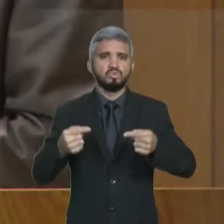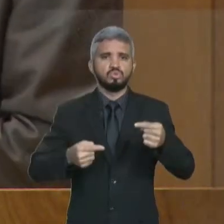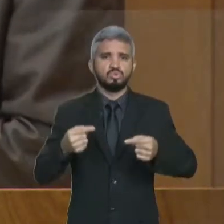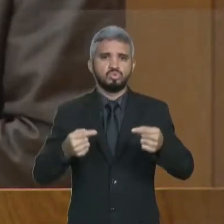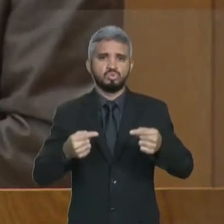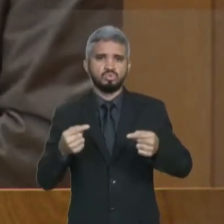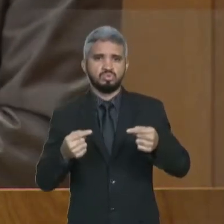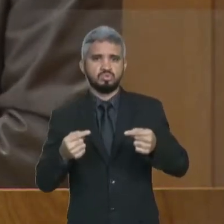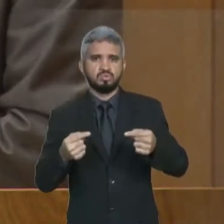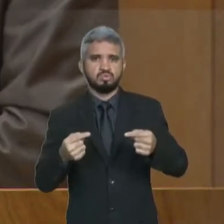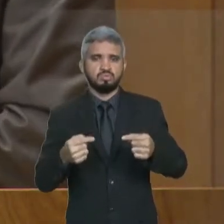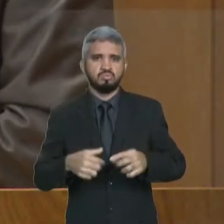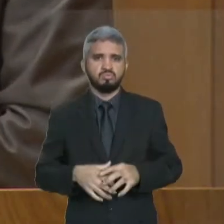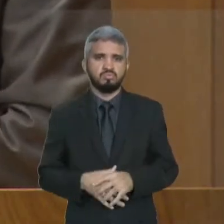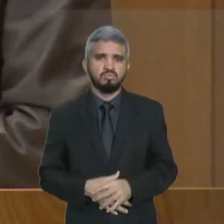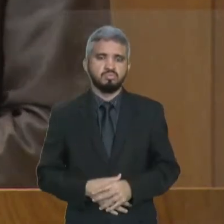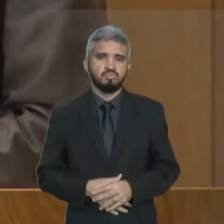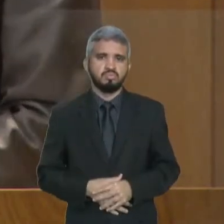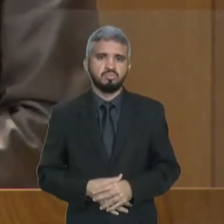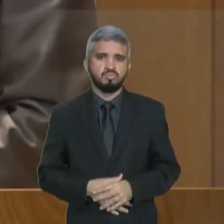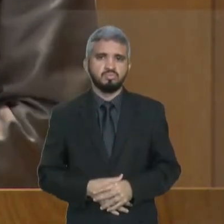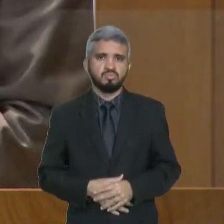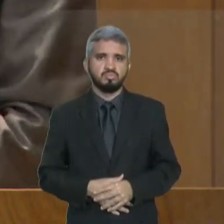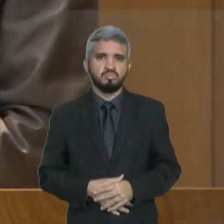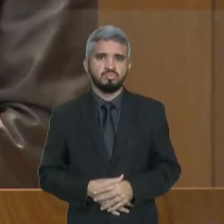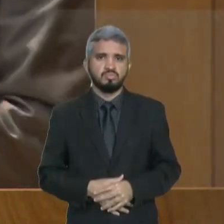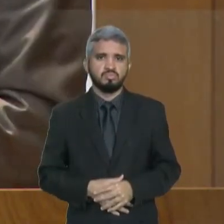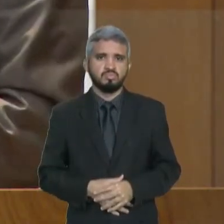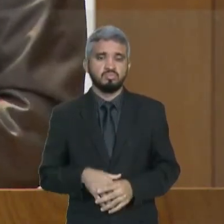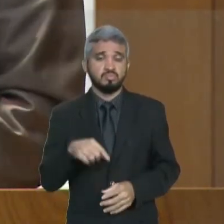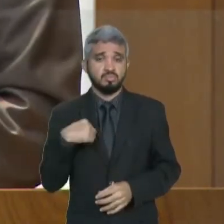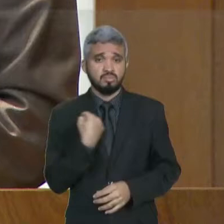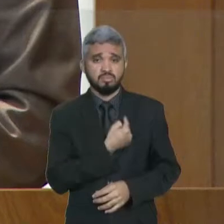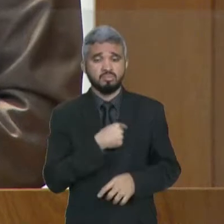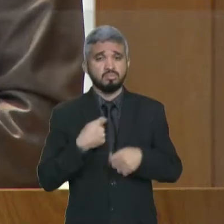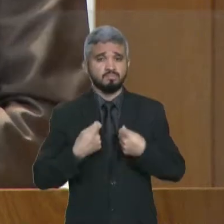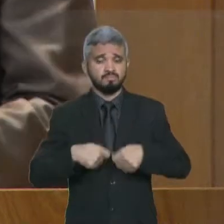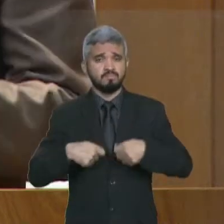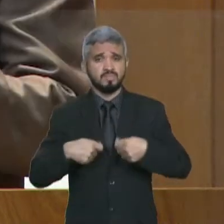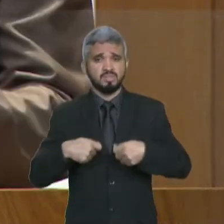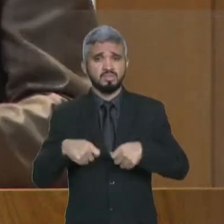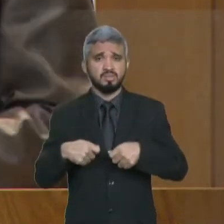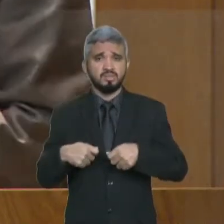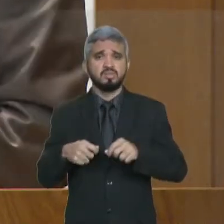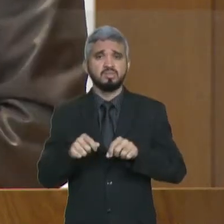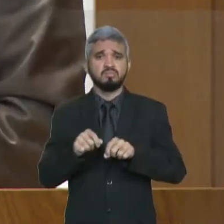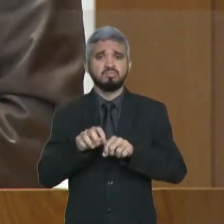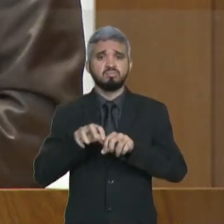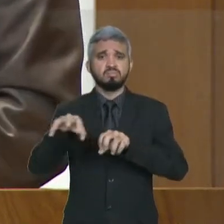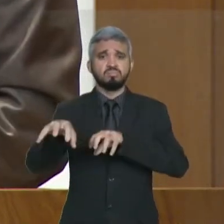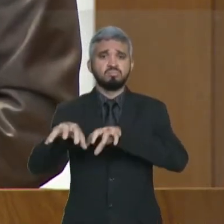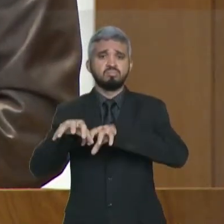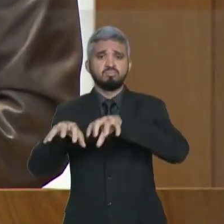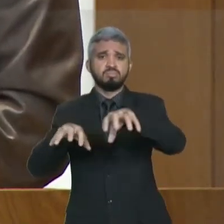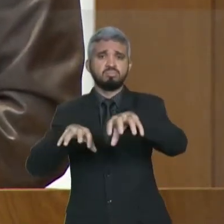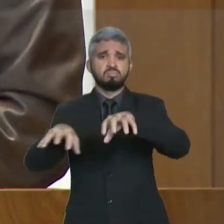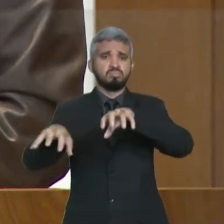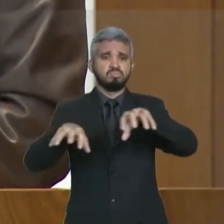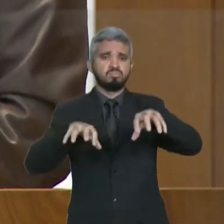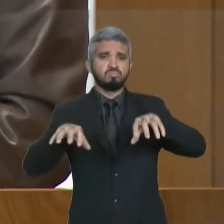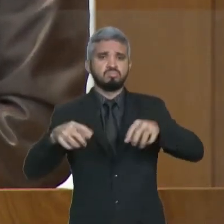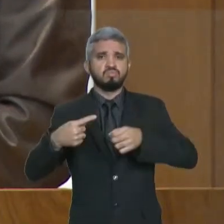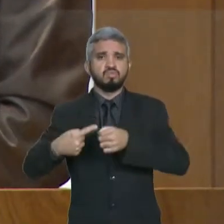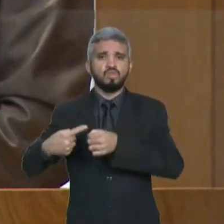verdadeira disputa de narrativa mesmo e nós precisamos interiorizar a mobilização do povo